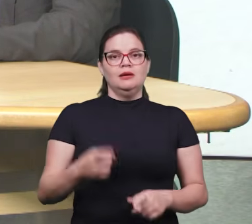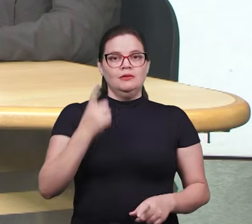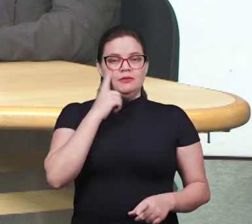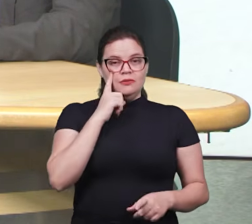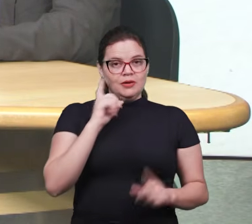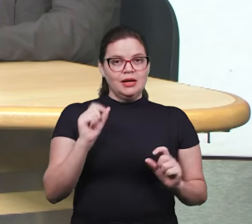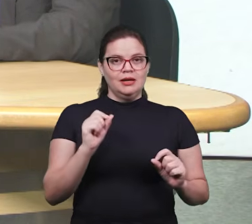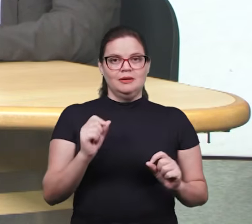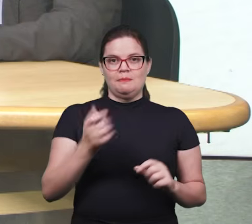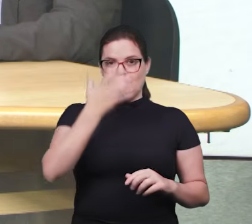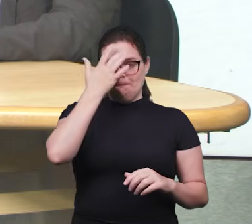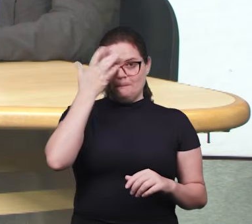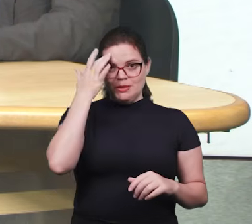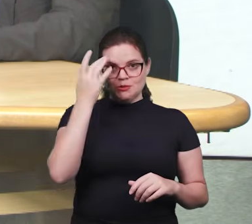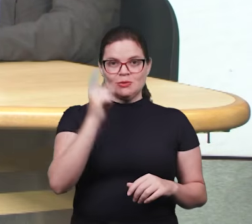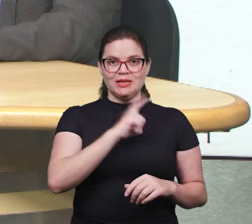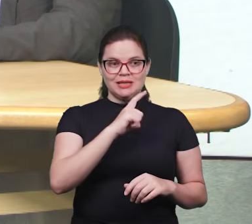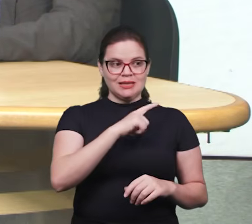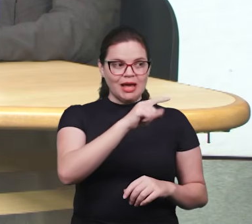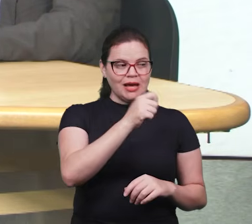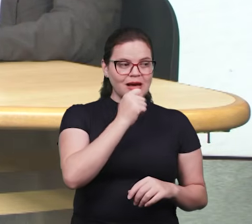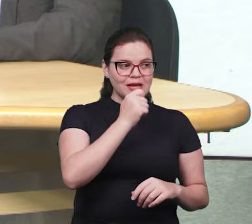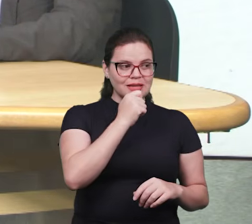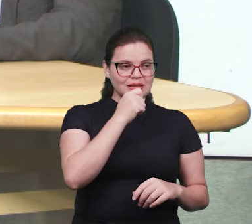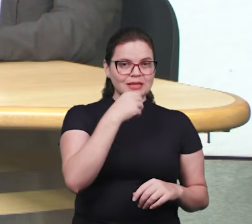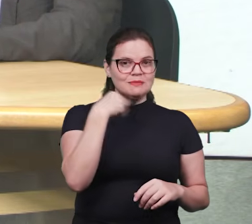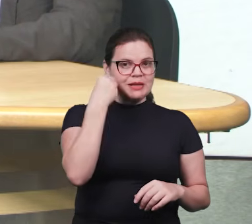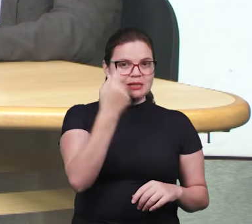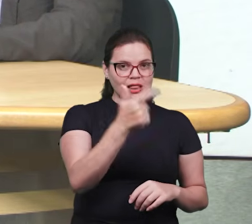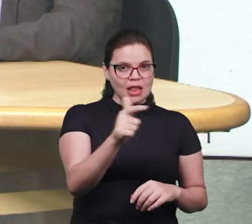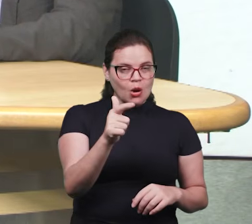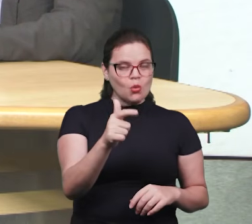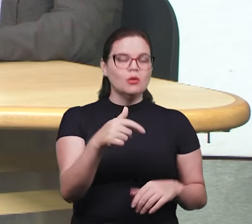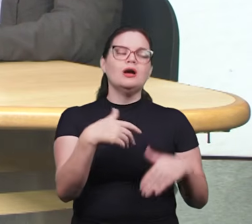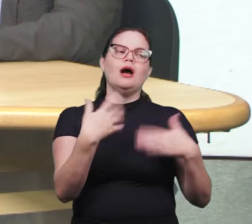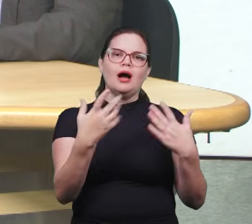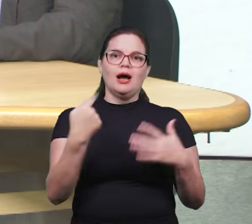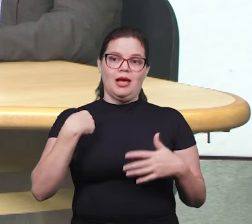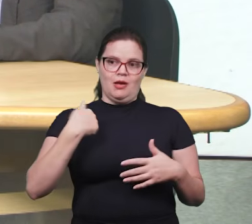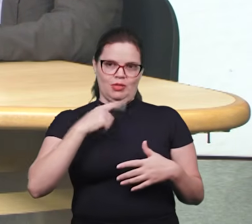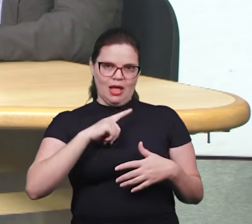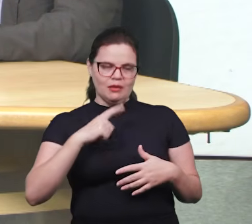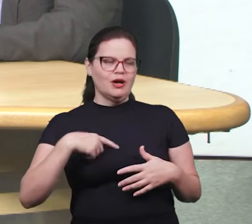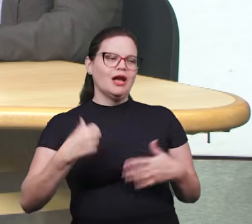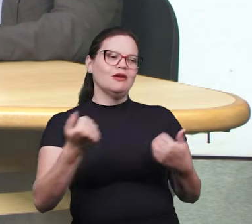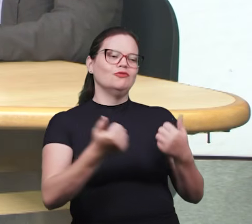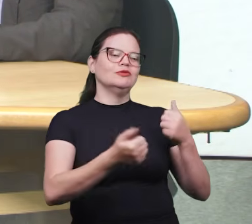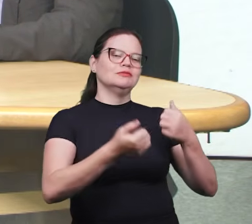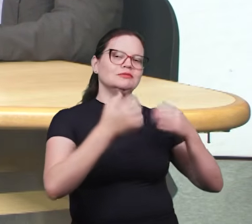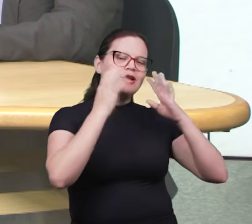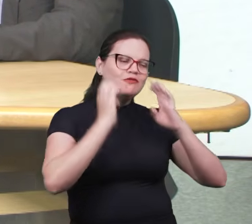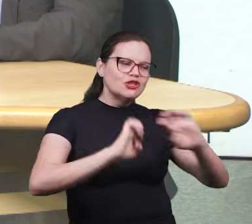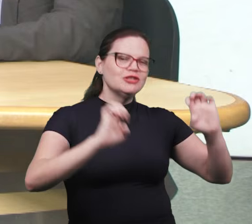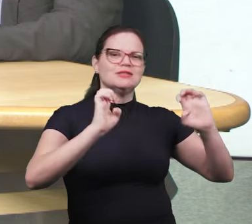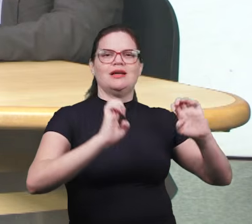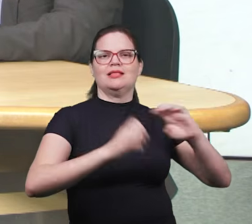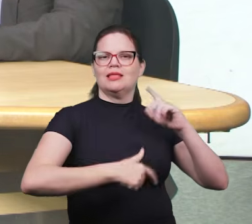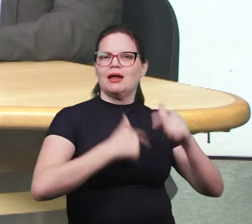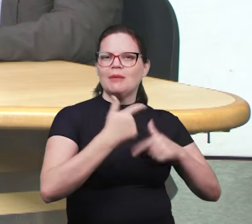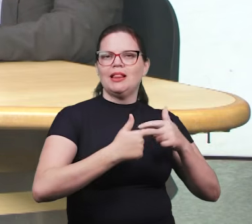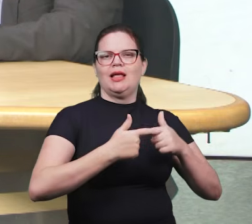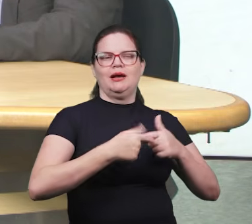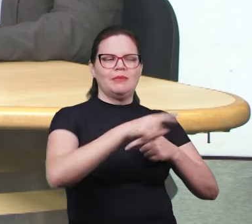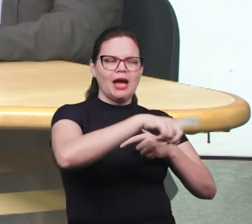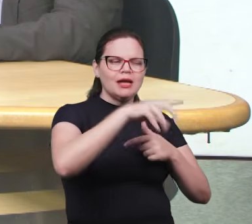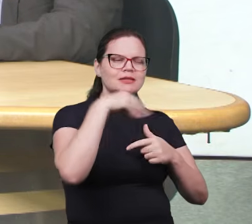esse azeite com aqueles que o Senhor tem para Dividir com salvar. aqueles, né? O papel da igreja, né? Evangelizando, trabalhando. Me lembrei